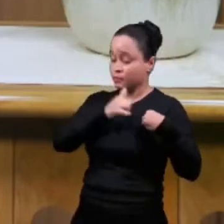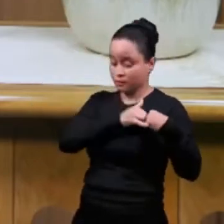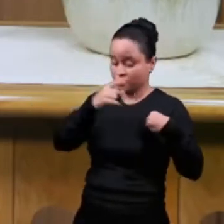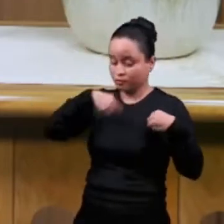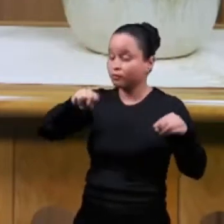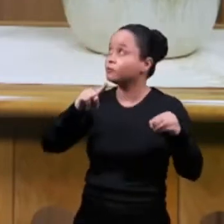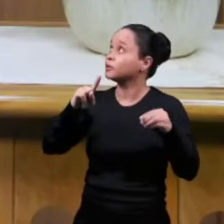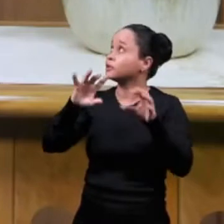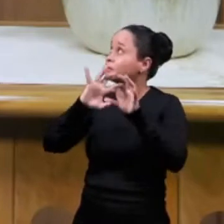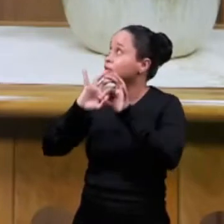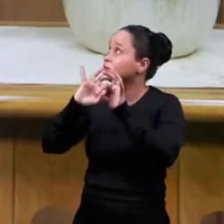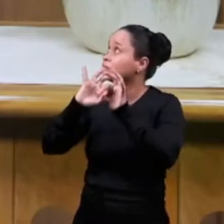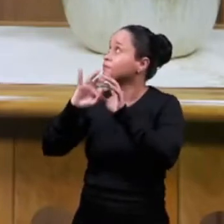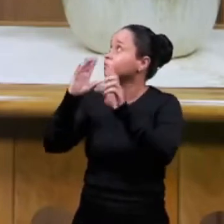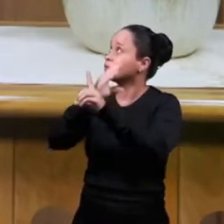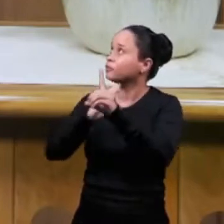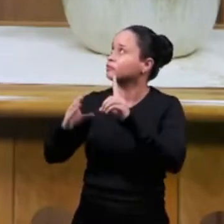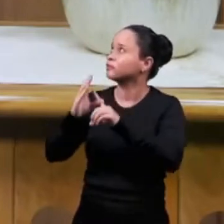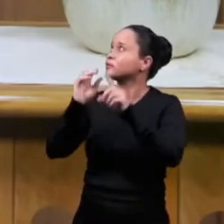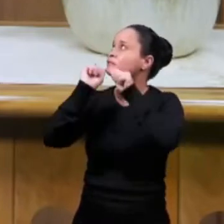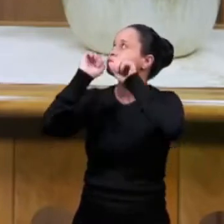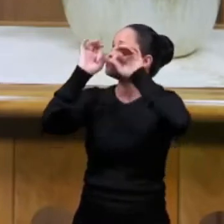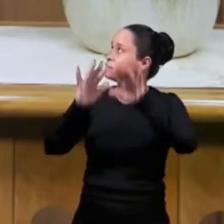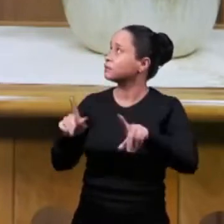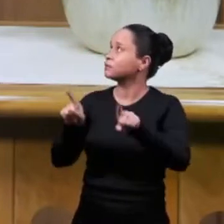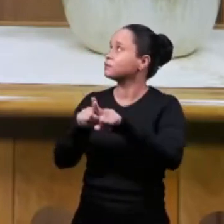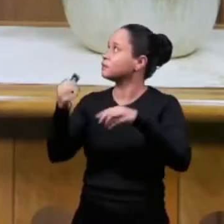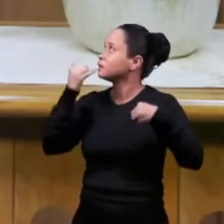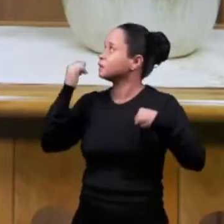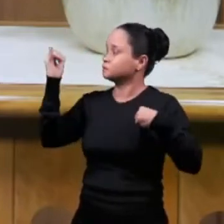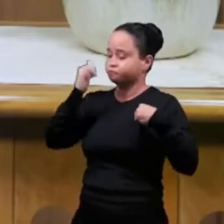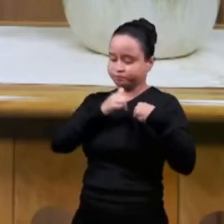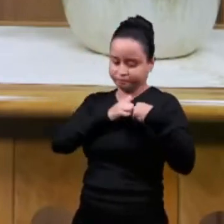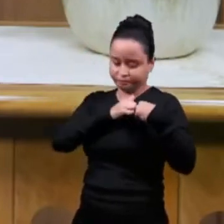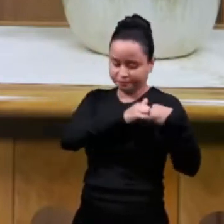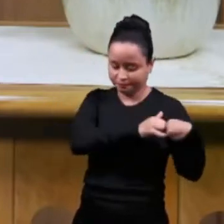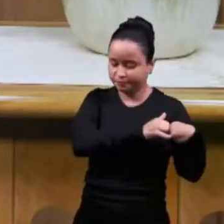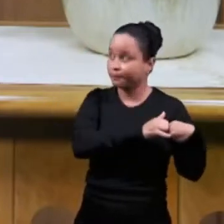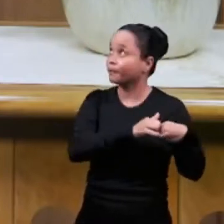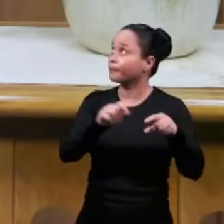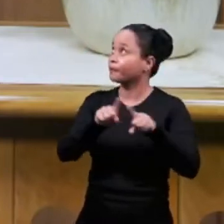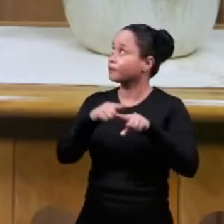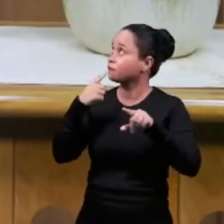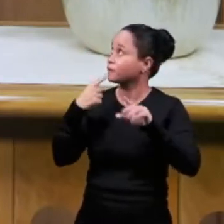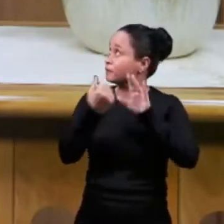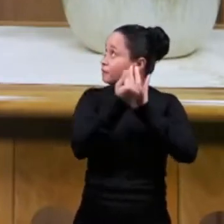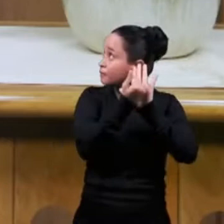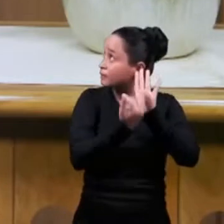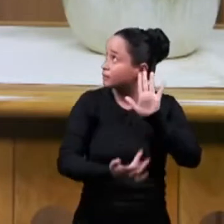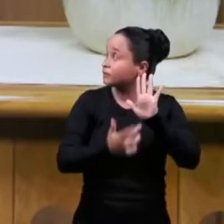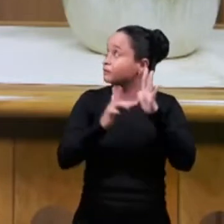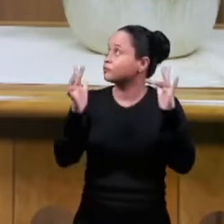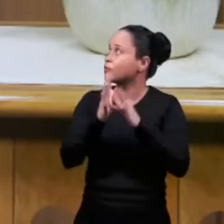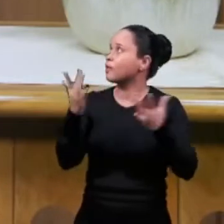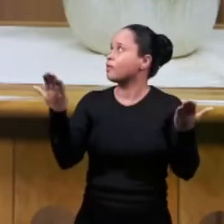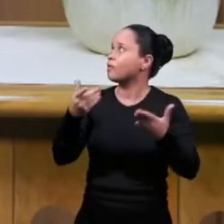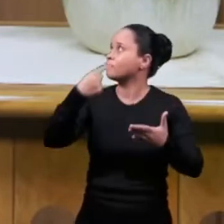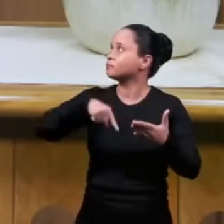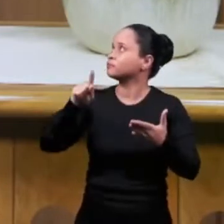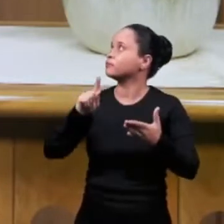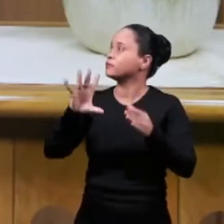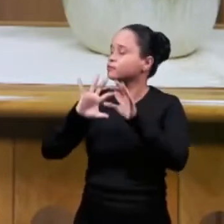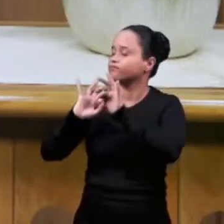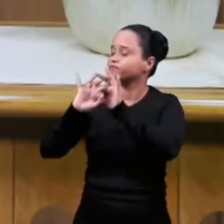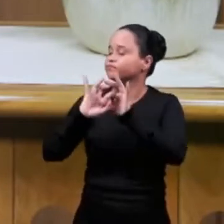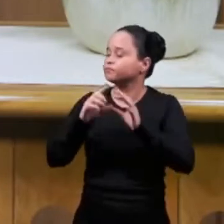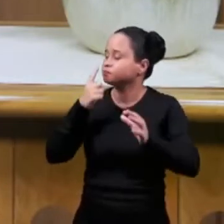e de receber a Tua bênção com o perdão dos nossos pecados e, uma vez lavados com o sangue de Jesus, tenhamos profunda comunhão com o